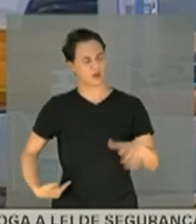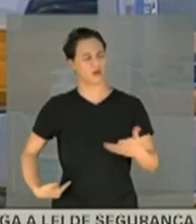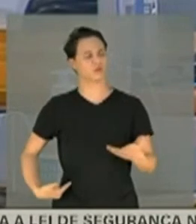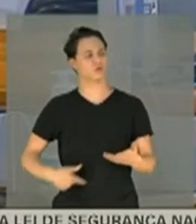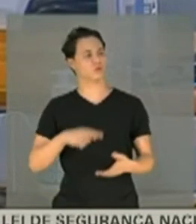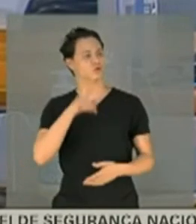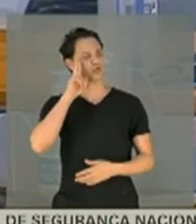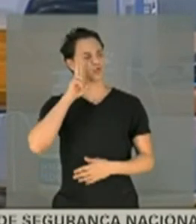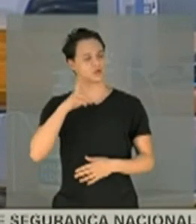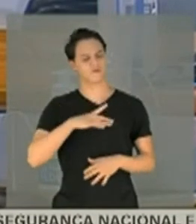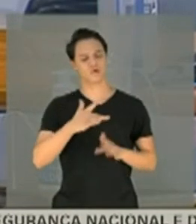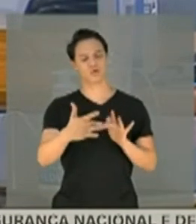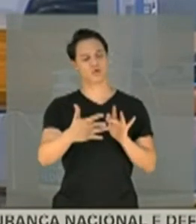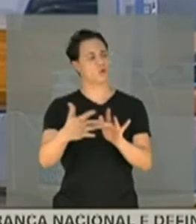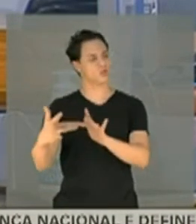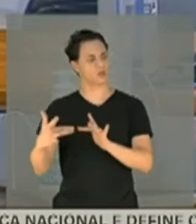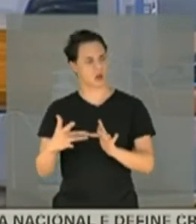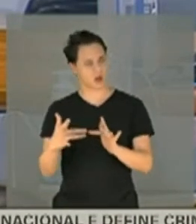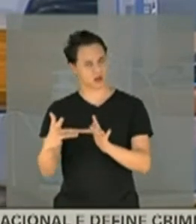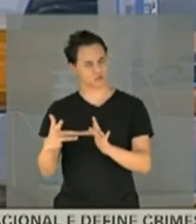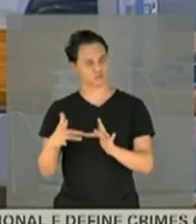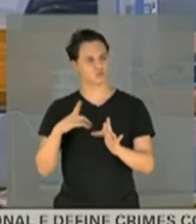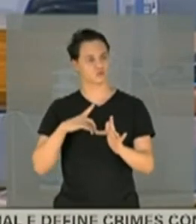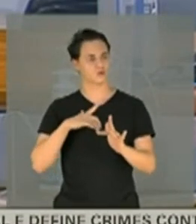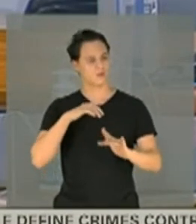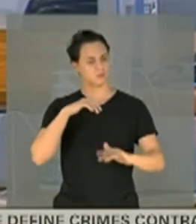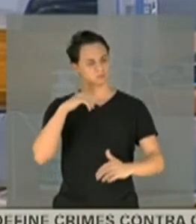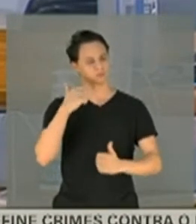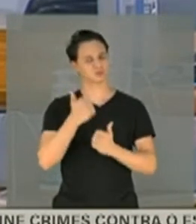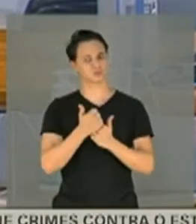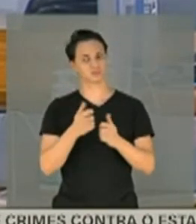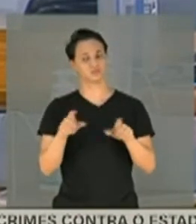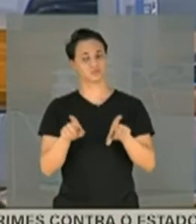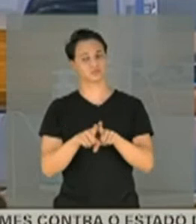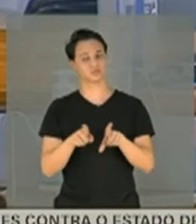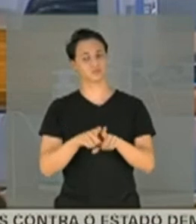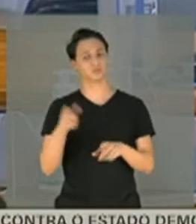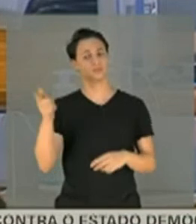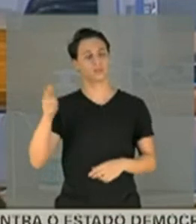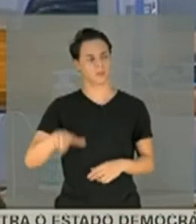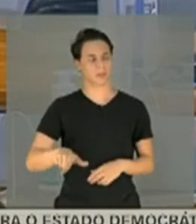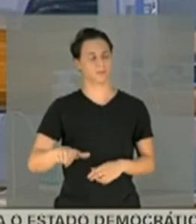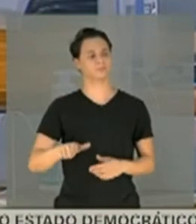o senhor manteve contato, reforço essa colocação aqui,